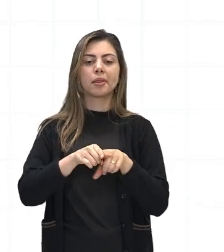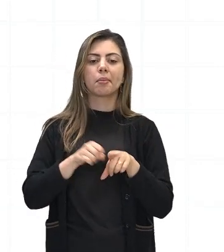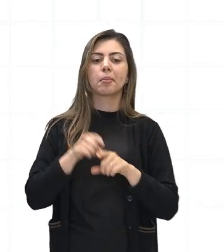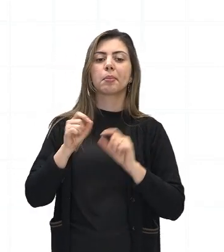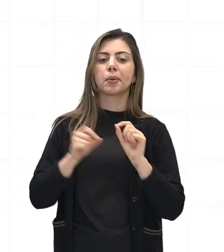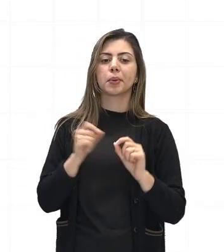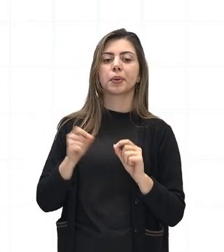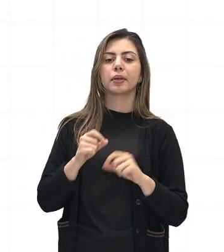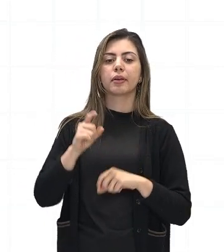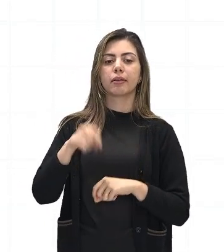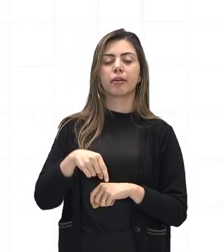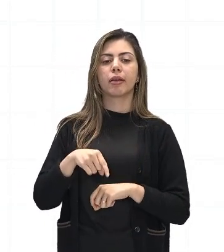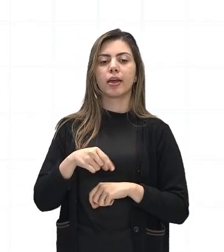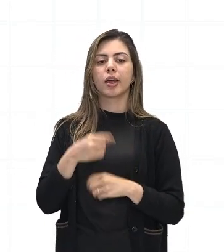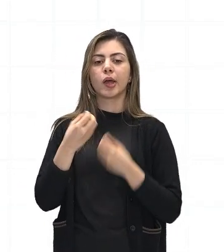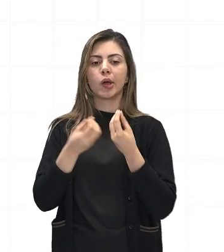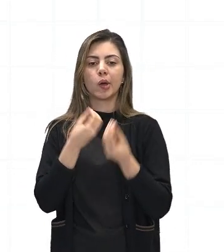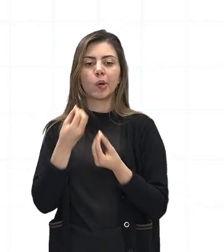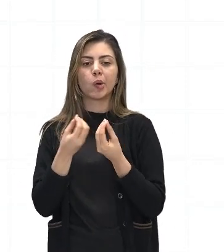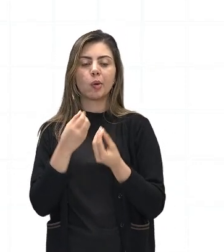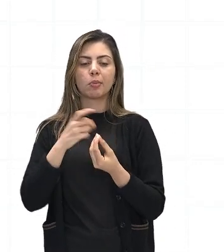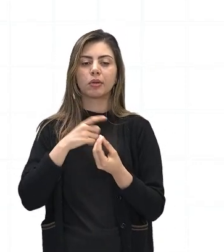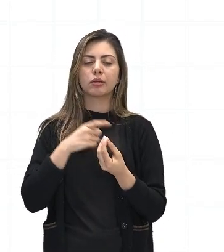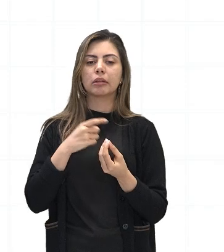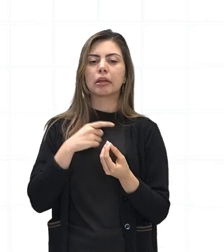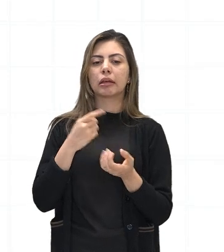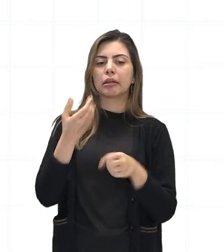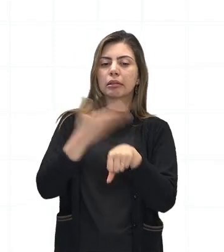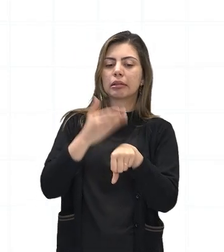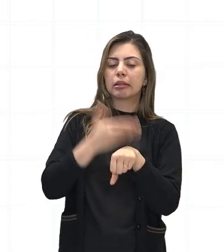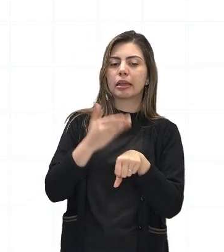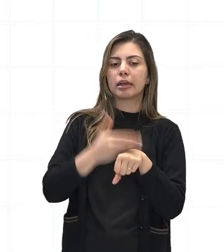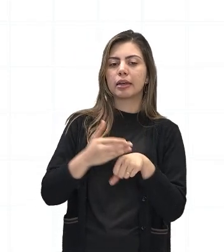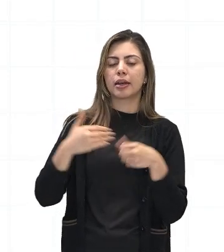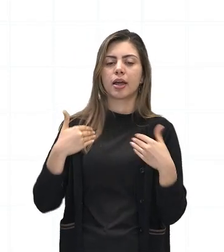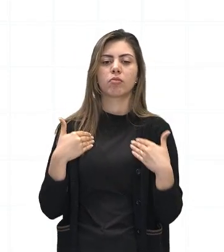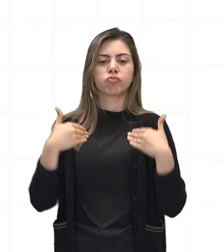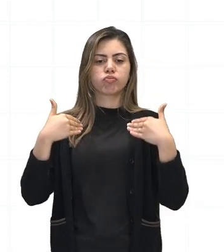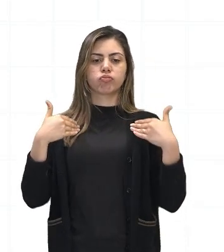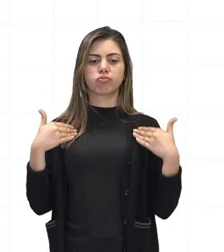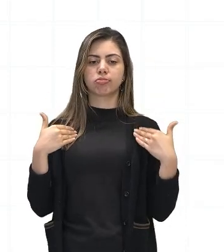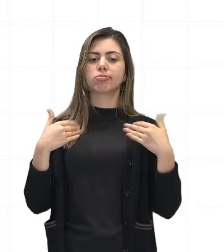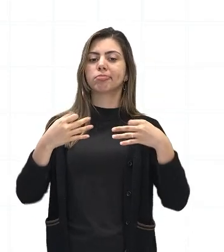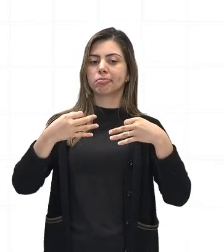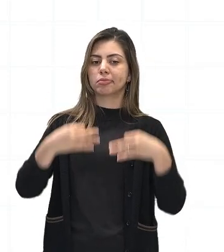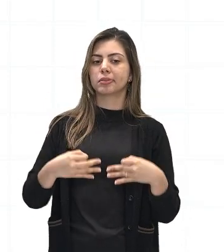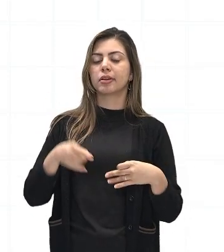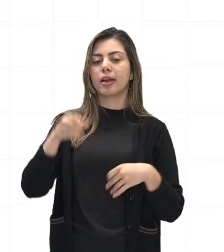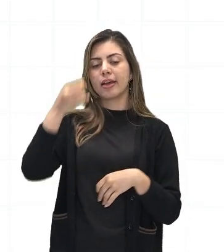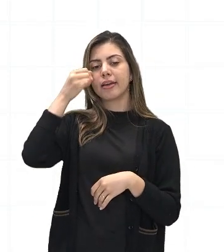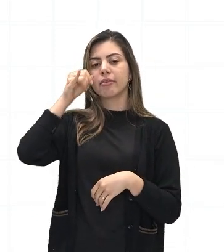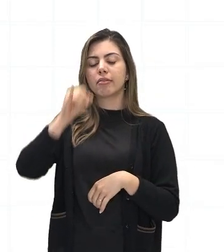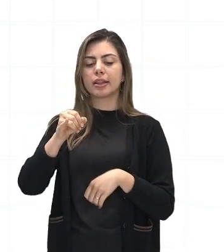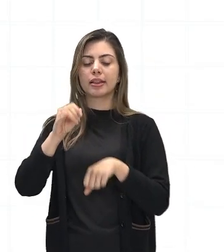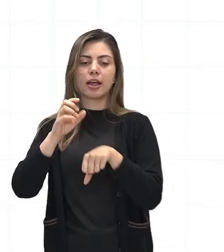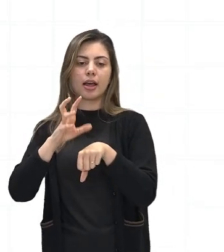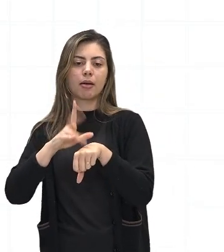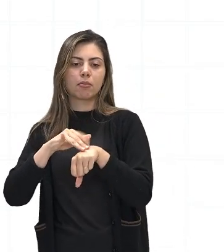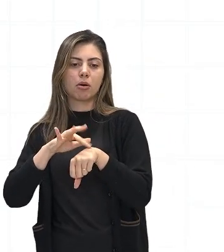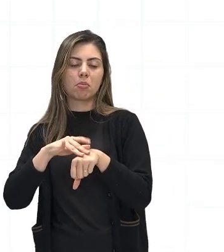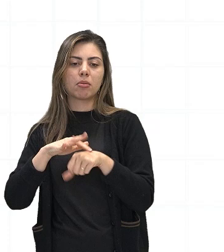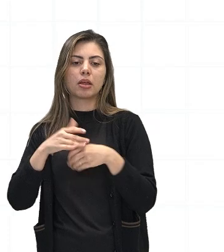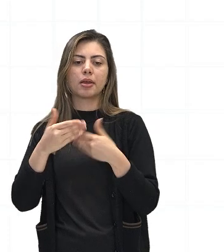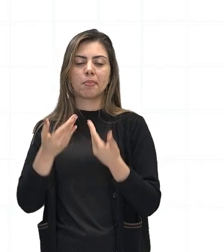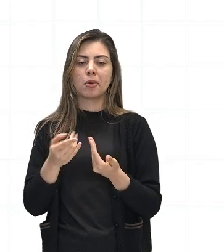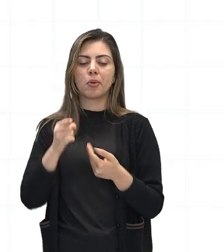da reeducação das cadeias musculares para tratar ou prevenir lesões. E quais são